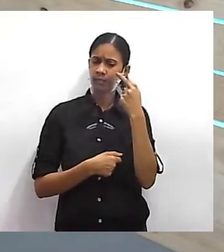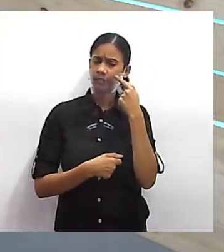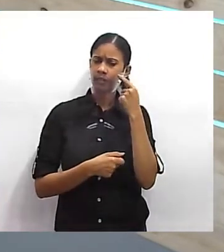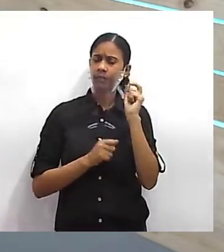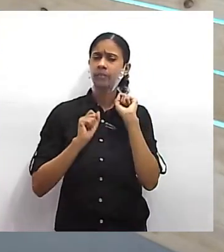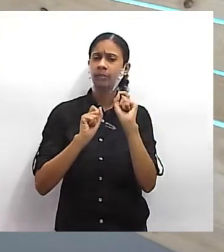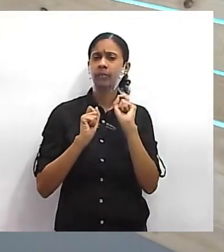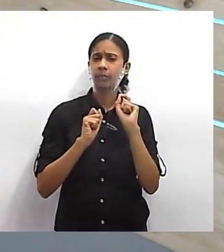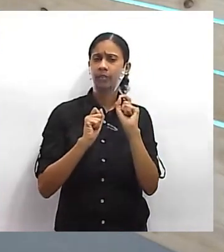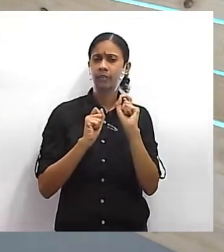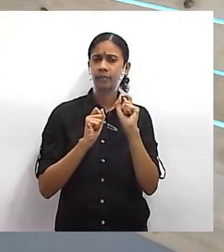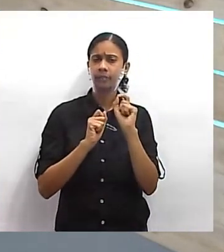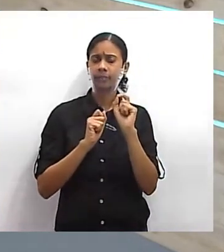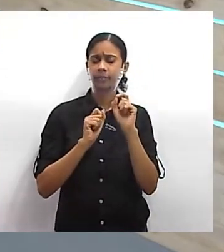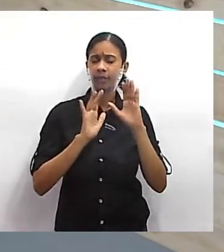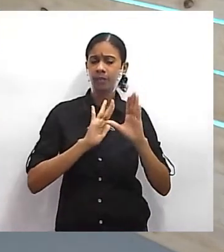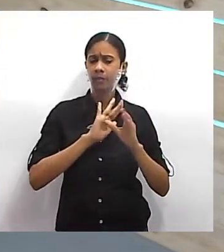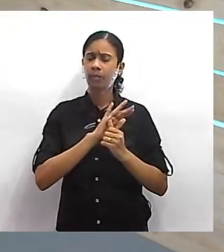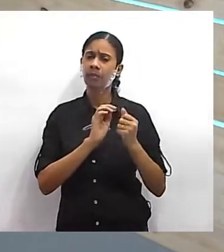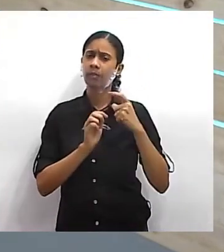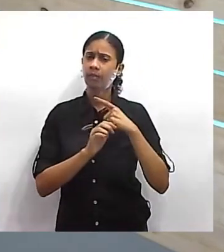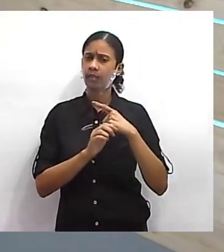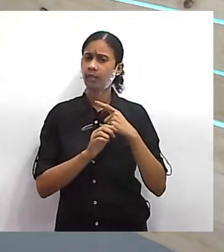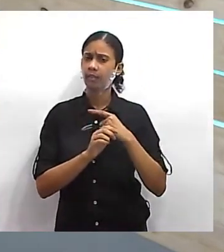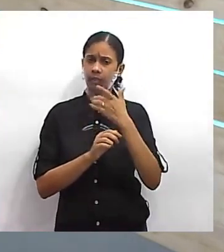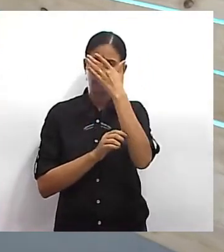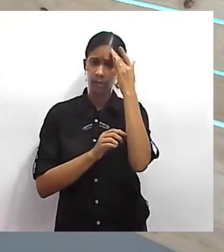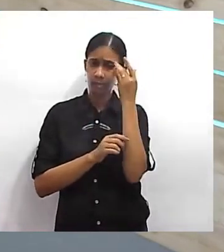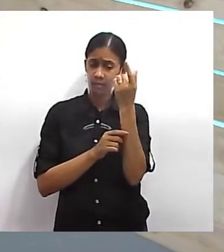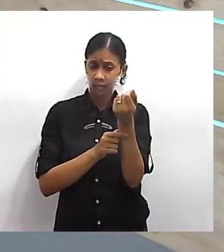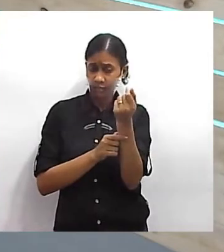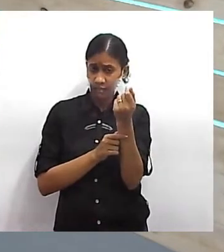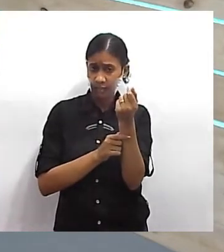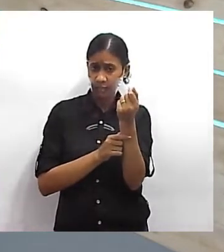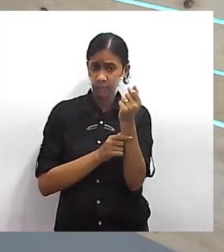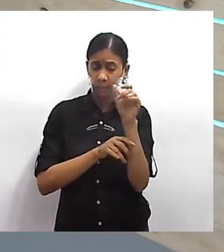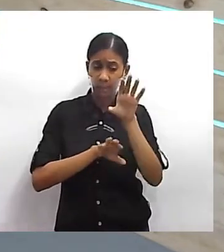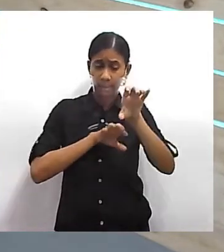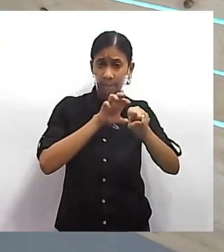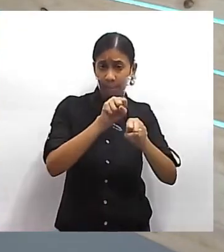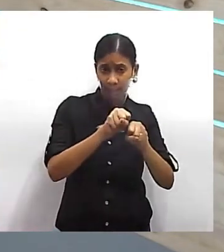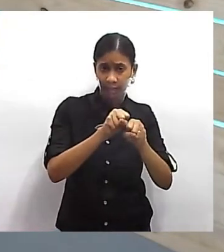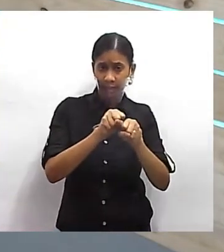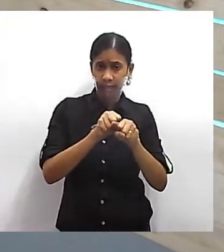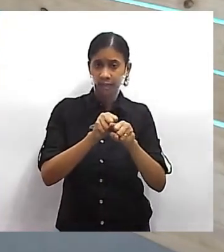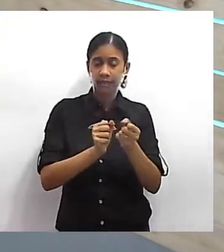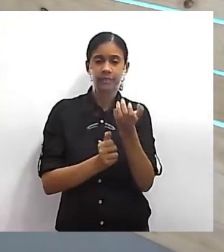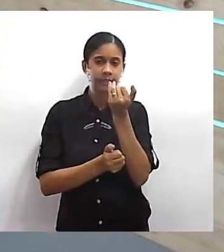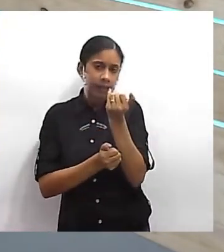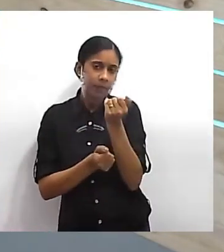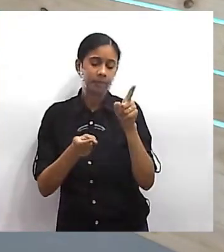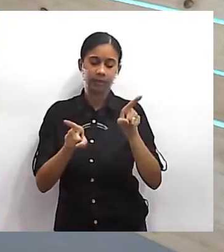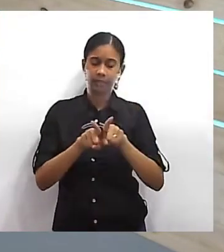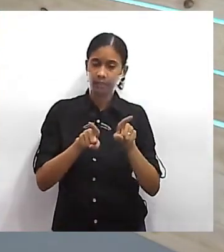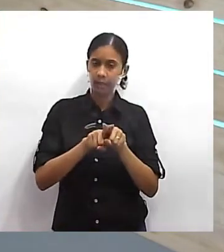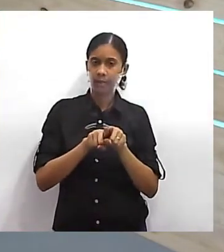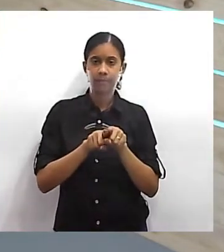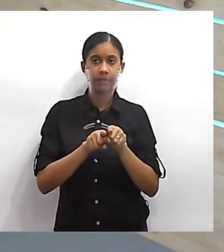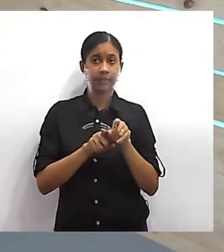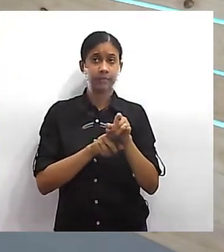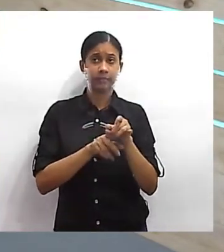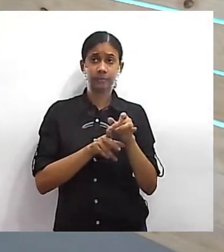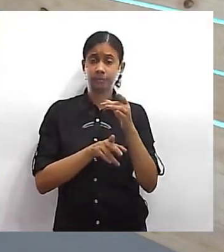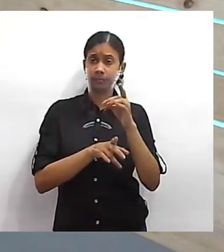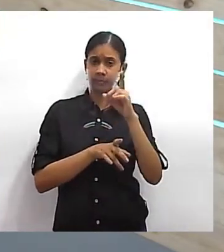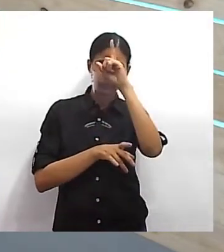meus alunos que um sujeito que tira dinheiro de uma merenda, que tira dinheiro de um posto de saúde, de